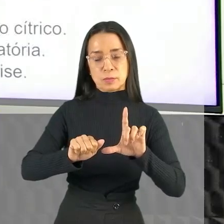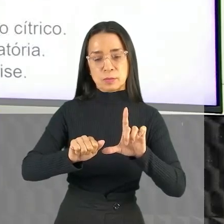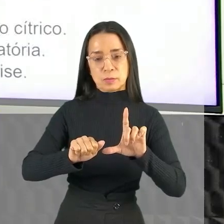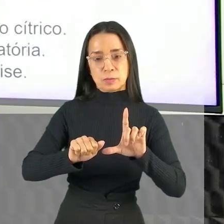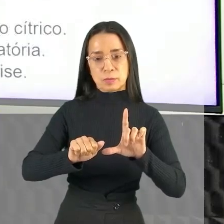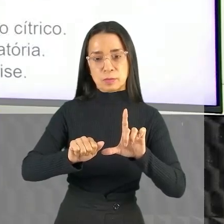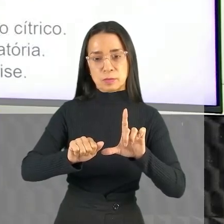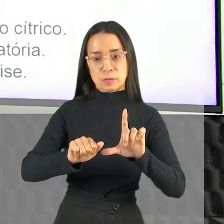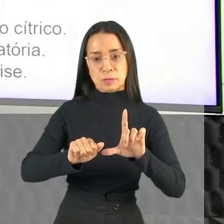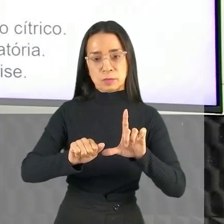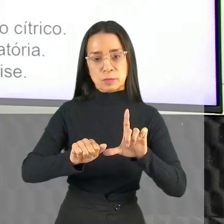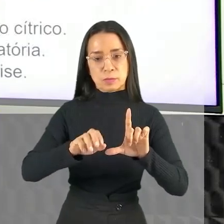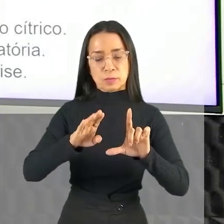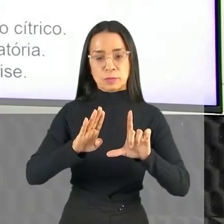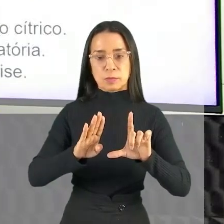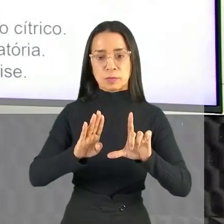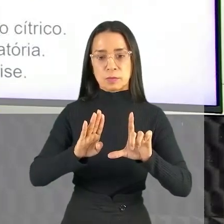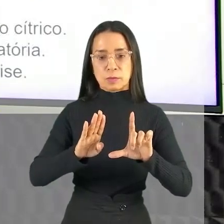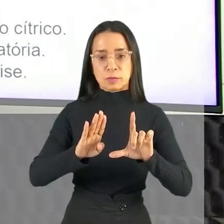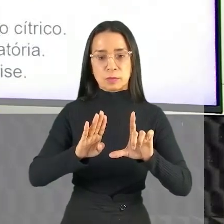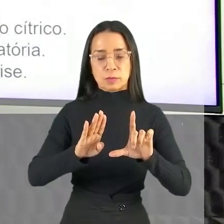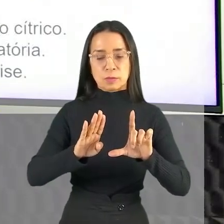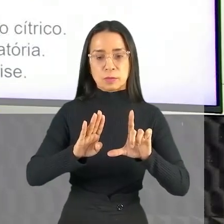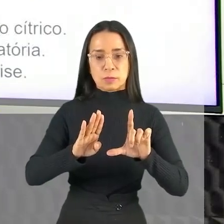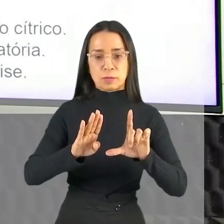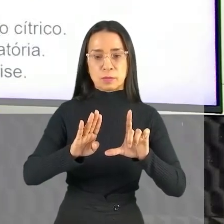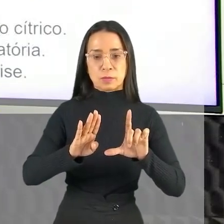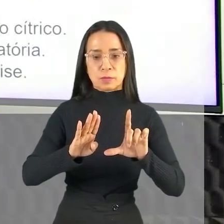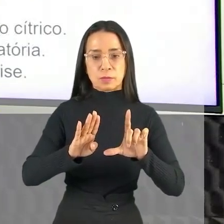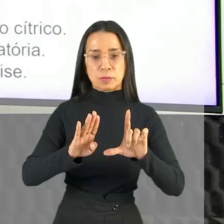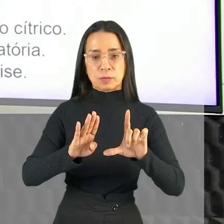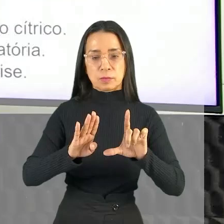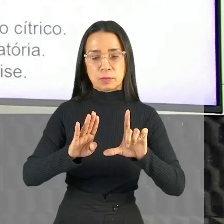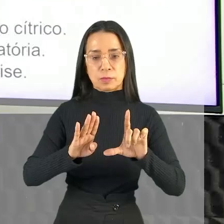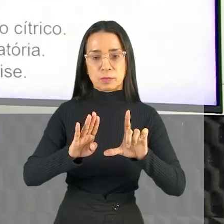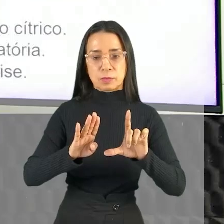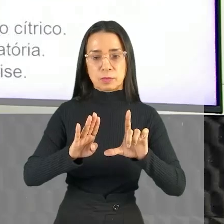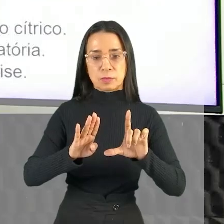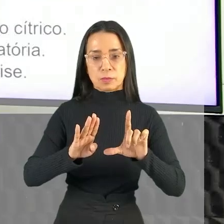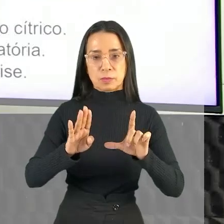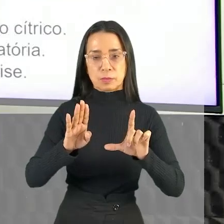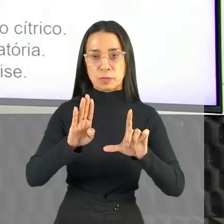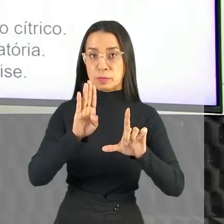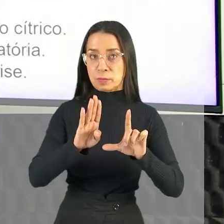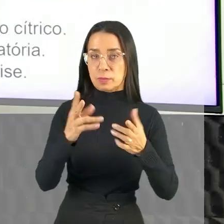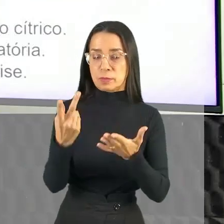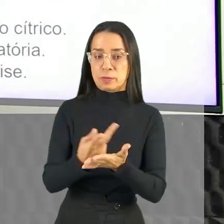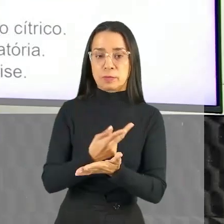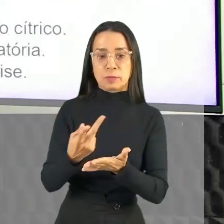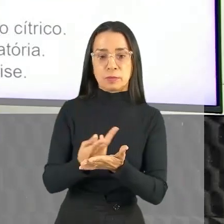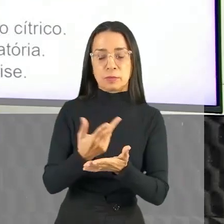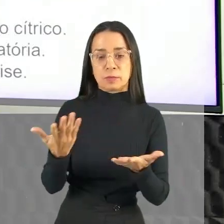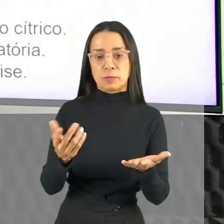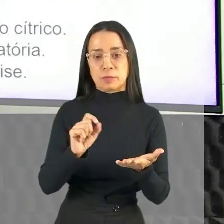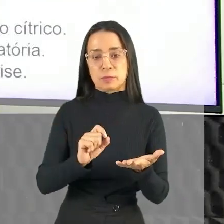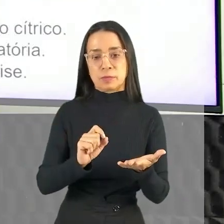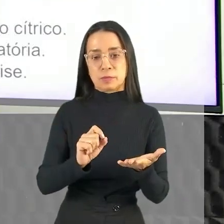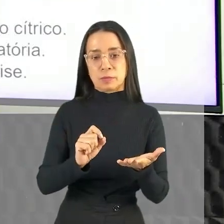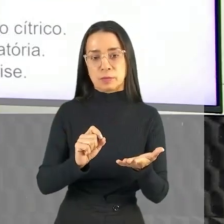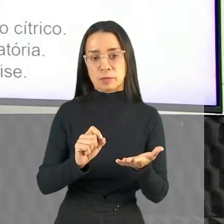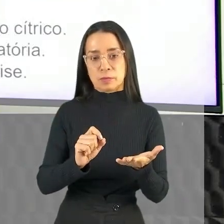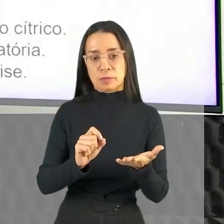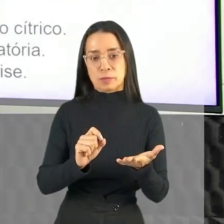próximas, cadeia respiratória, ciclo do ácido cítrico e glicose. Não. Letra B diz que a última fase é